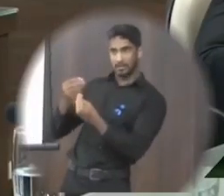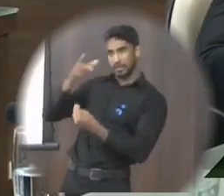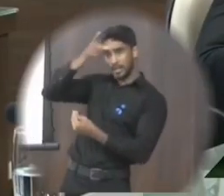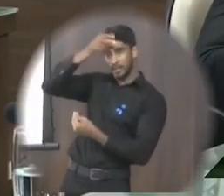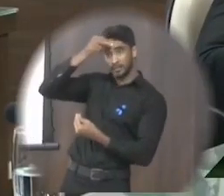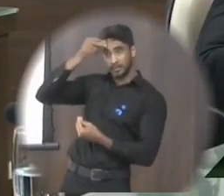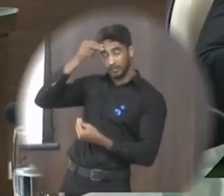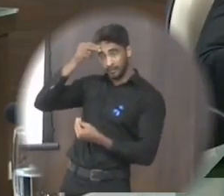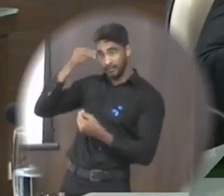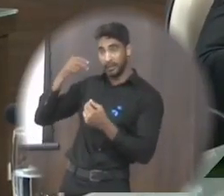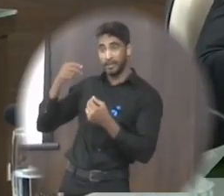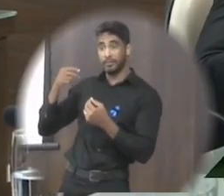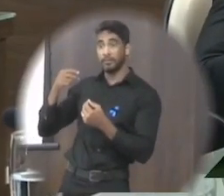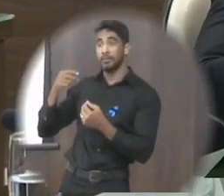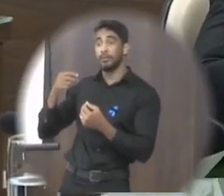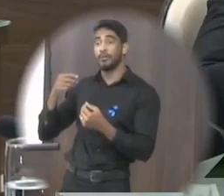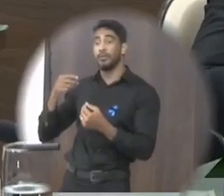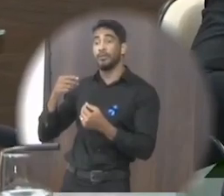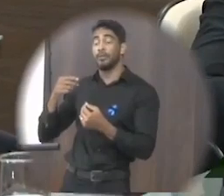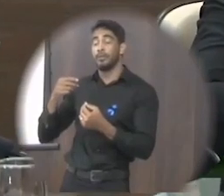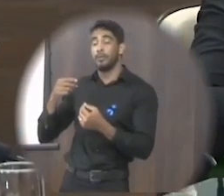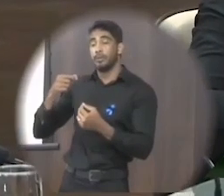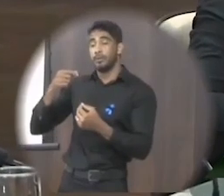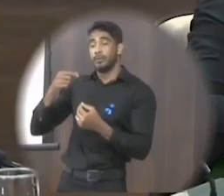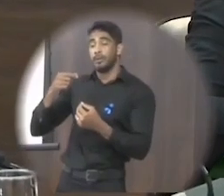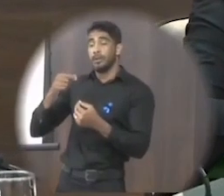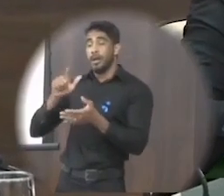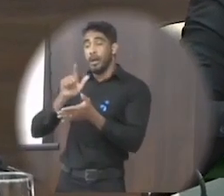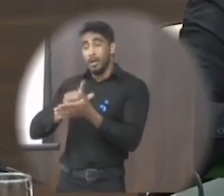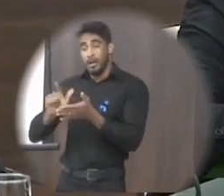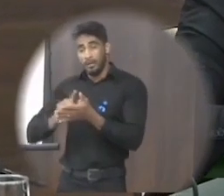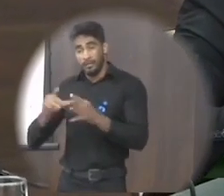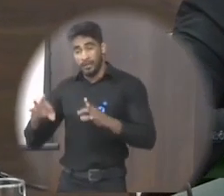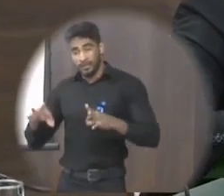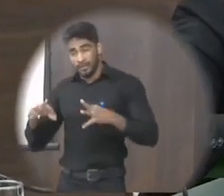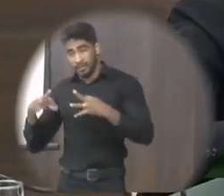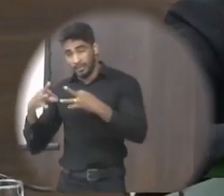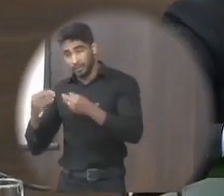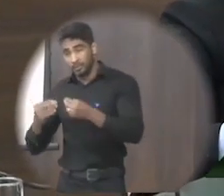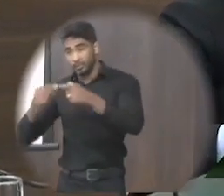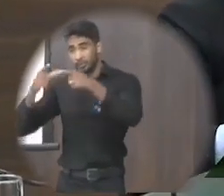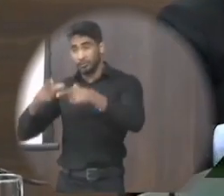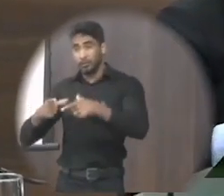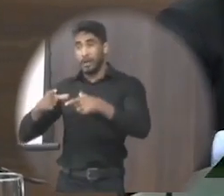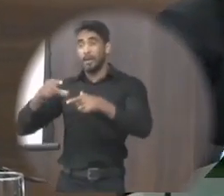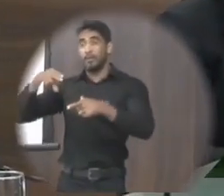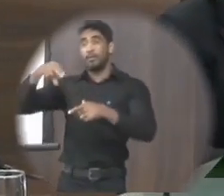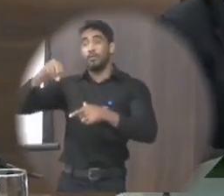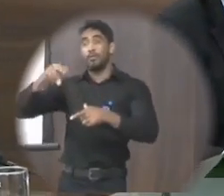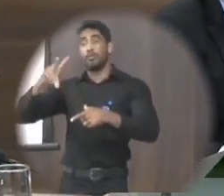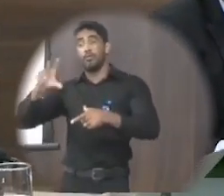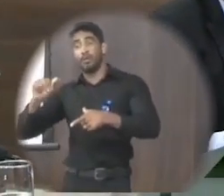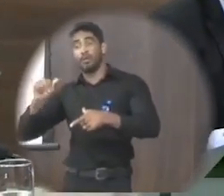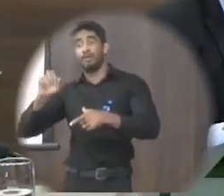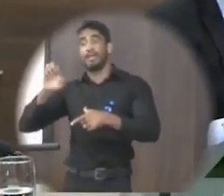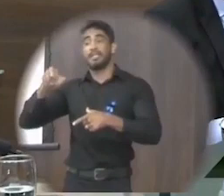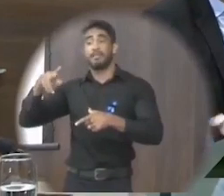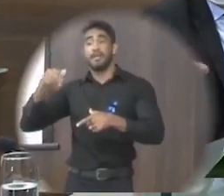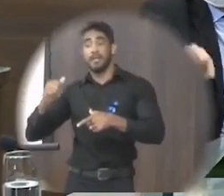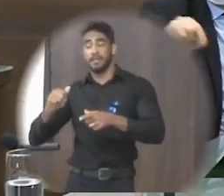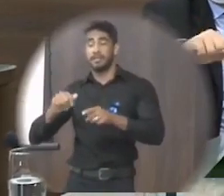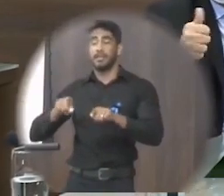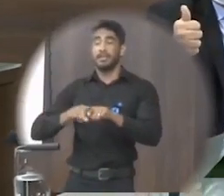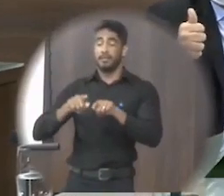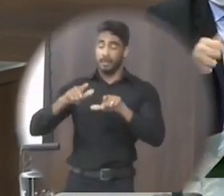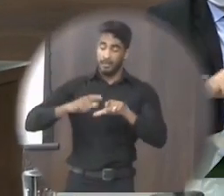prefeito de Janaúba, senhor José Aparecido Mendes Santos, limpeza de toda a extensão do bairro Nova Esperança, realização de extensão do